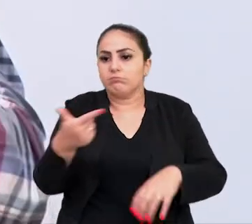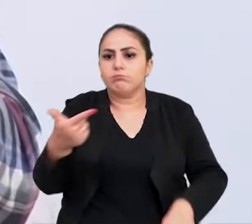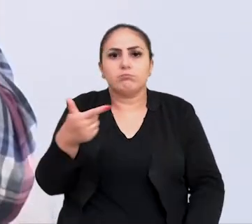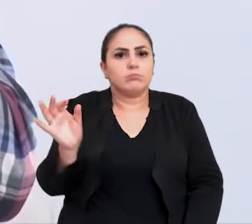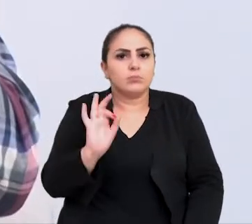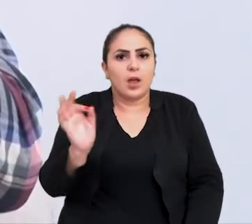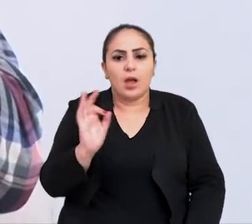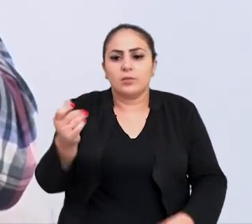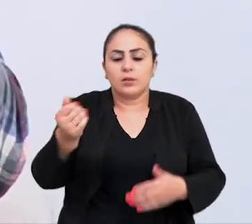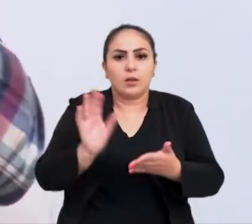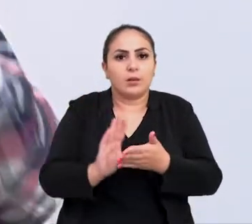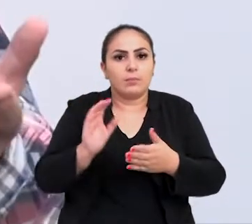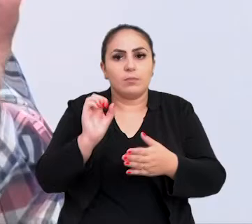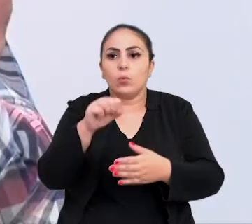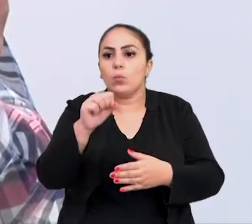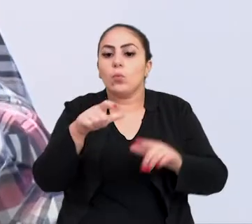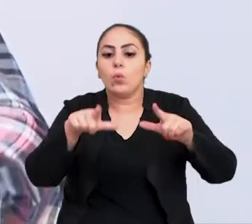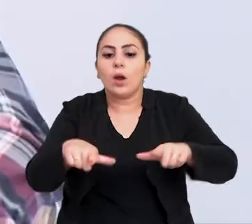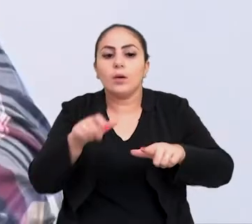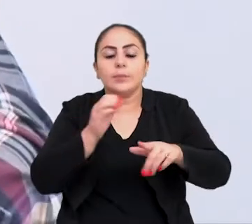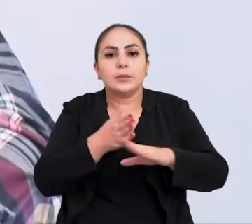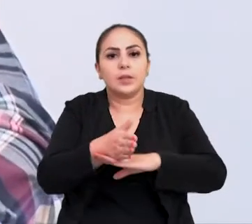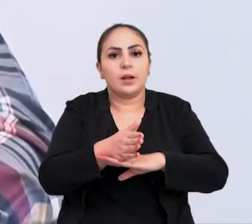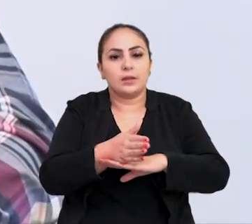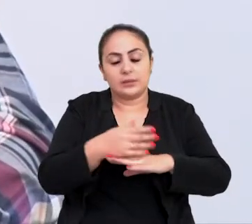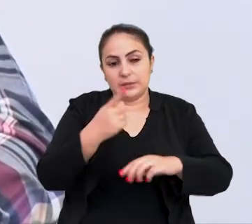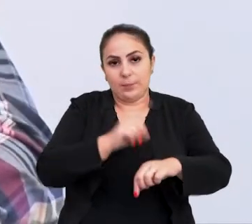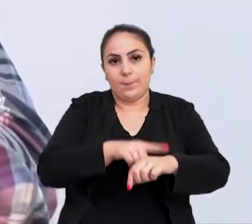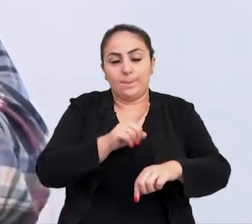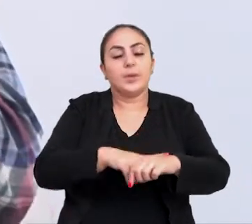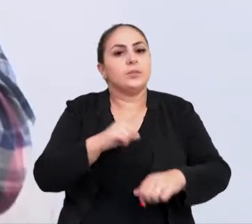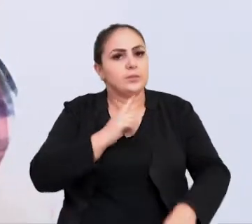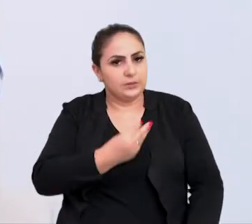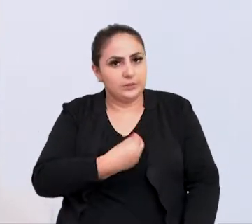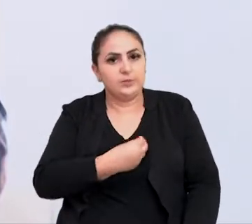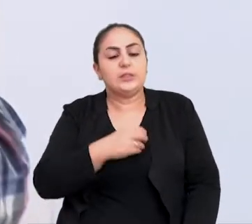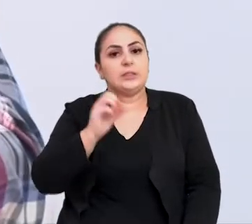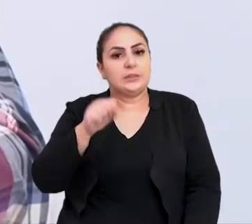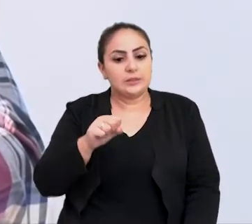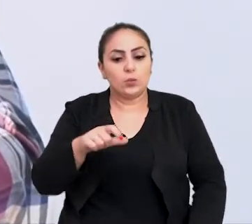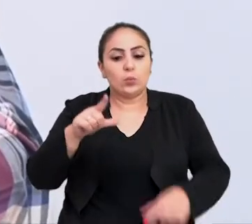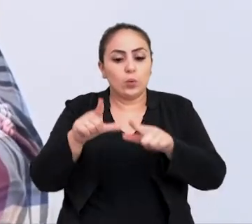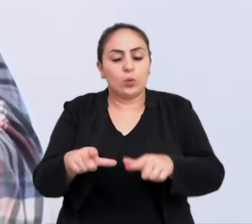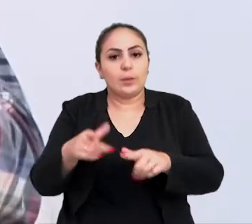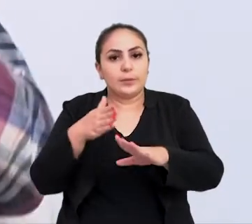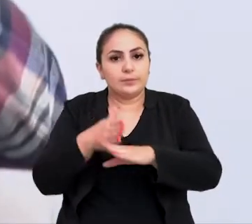recursos, ela não tinha uma porta para bater. E a partir desse momento existe uma